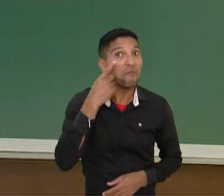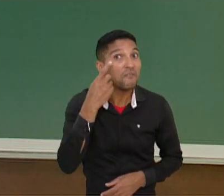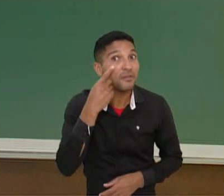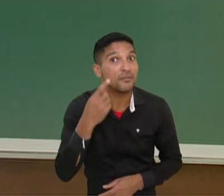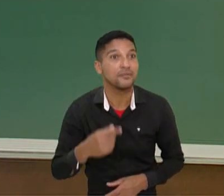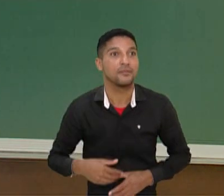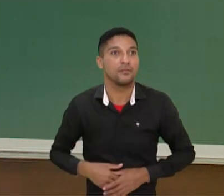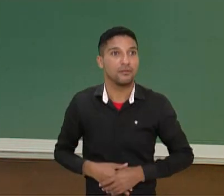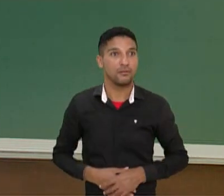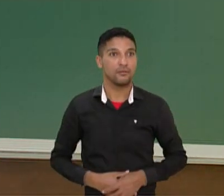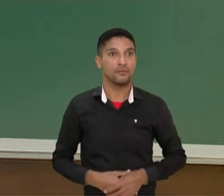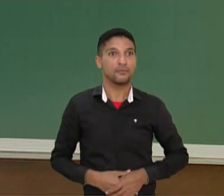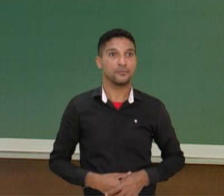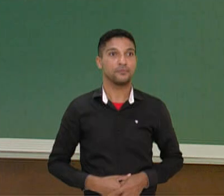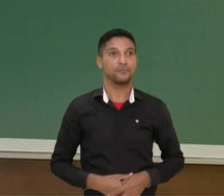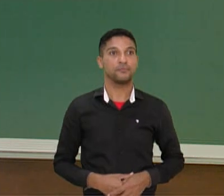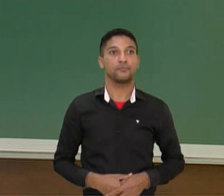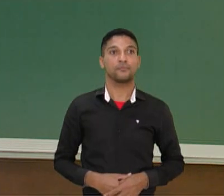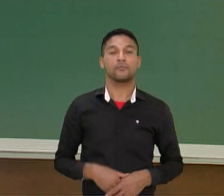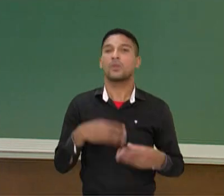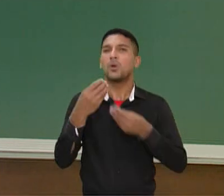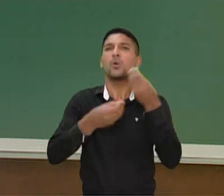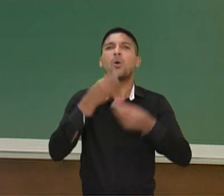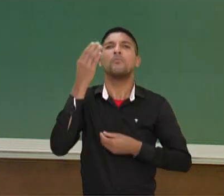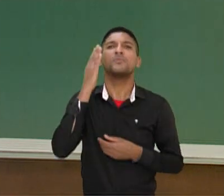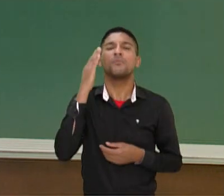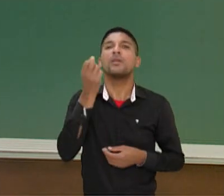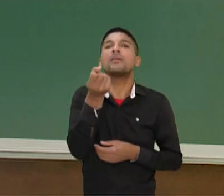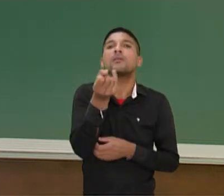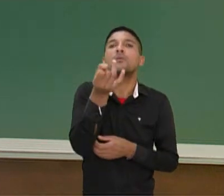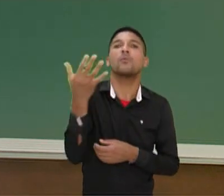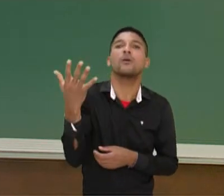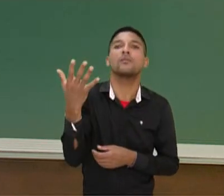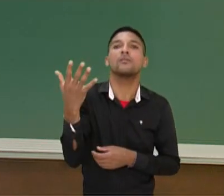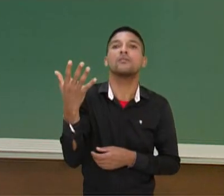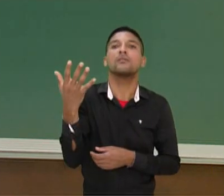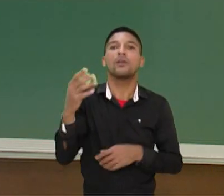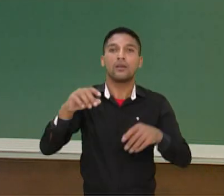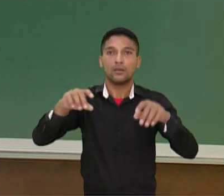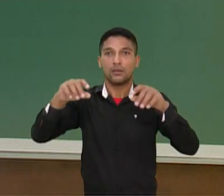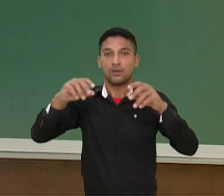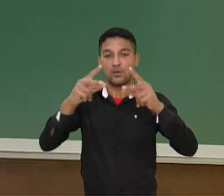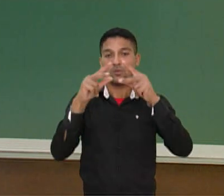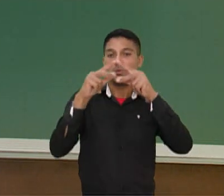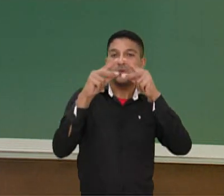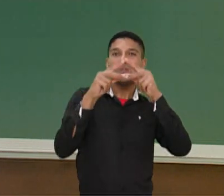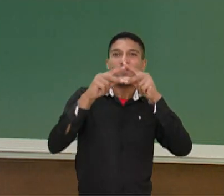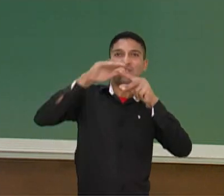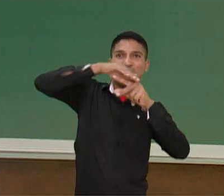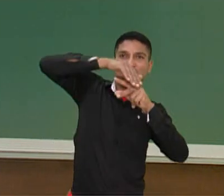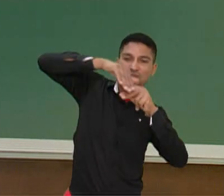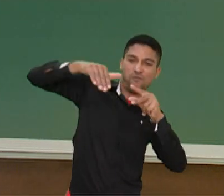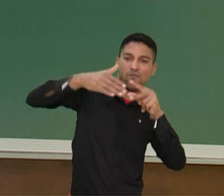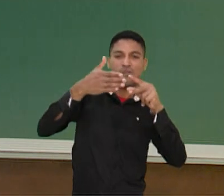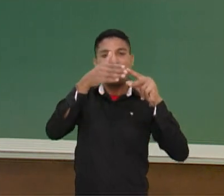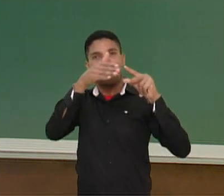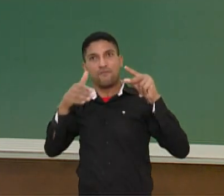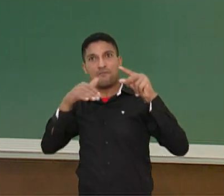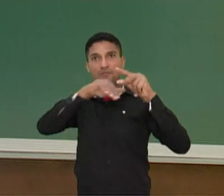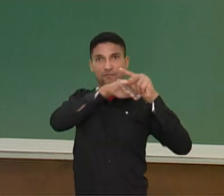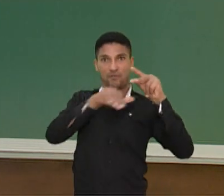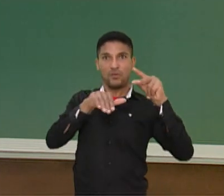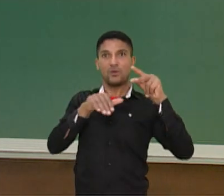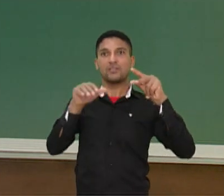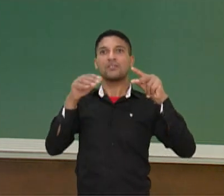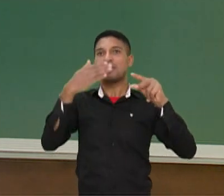maneira? Então, como saber quantas diagonais tem cada polígono? Porque quando ele é pequenininho, é fácil de você desenhar, que nem